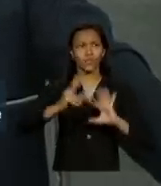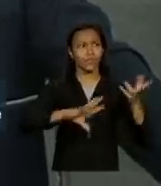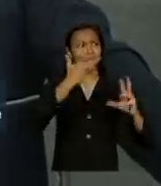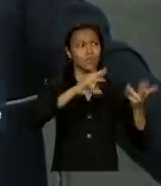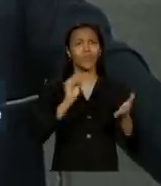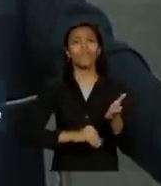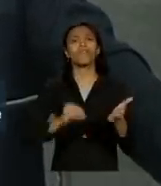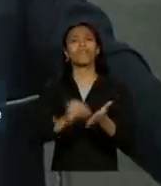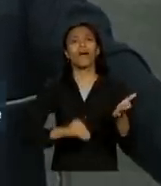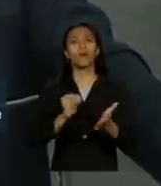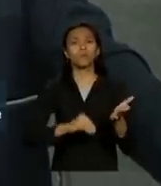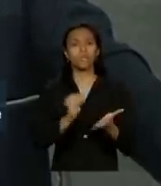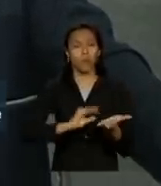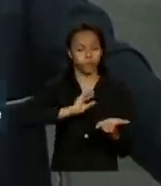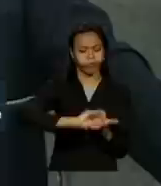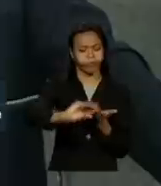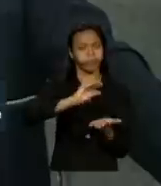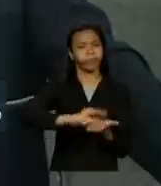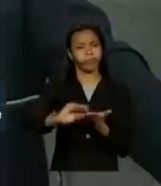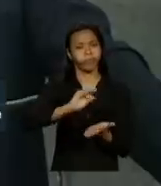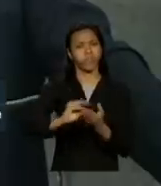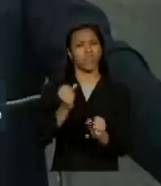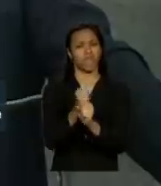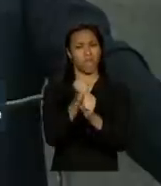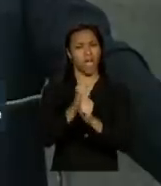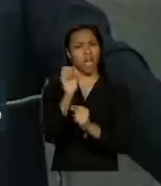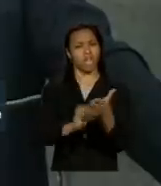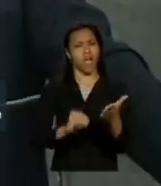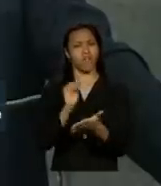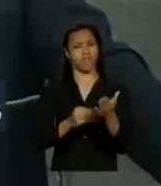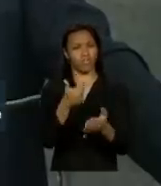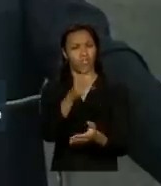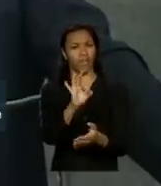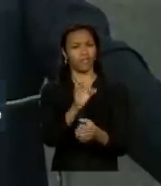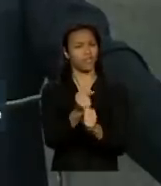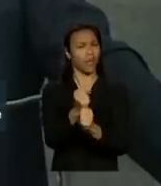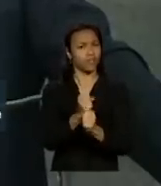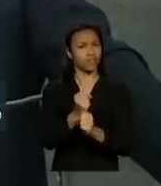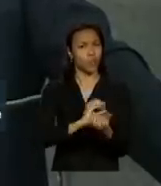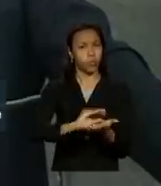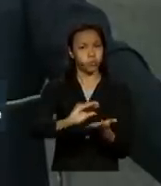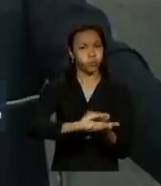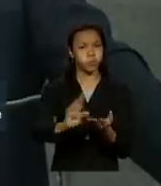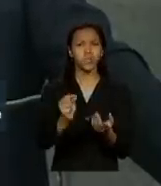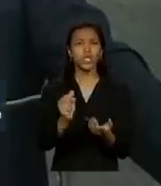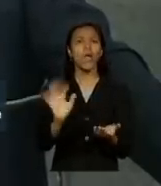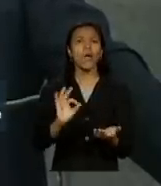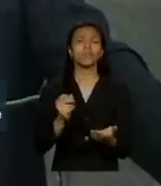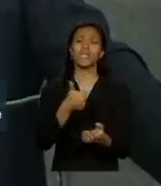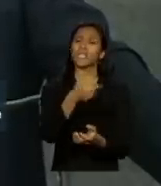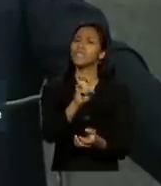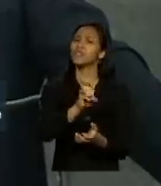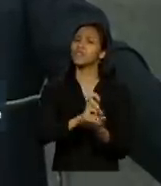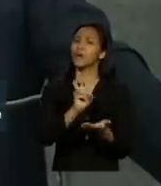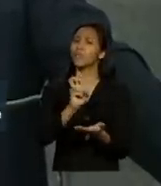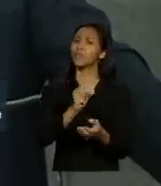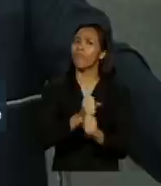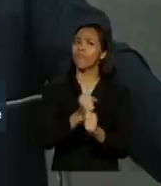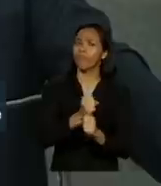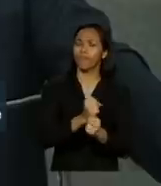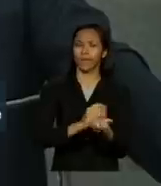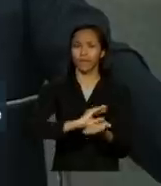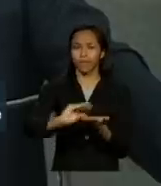investimento nos últimos 20 e tantos anos é 10 anos 15 anos e